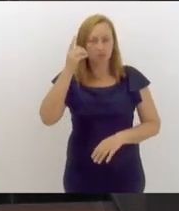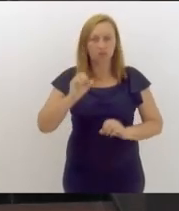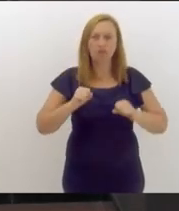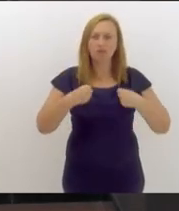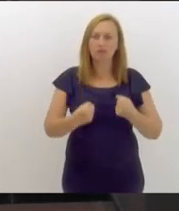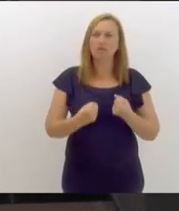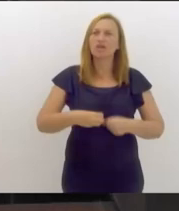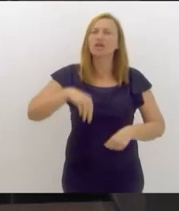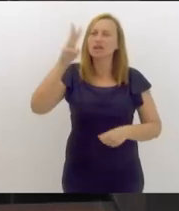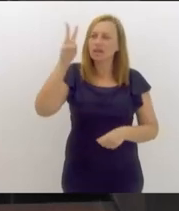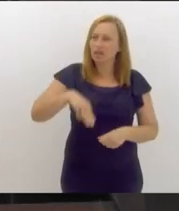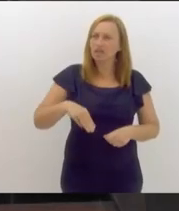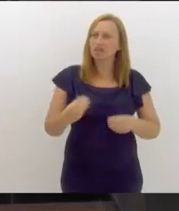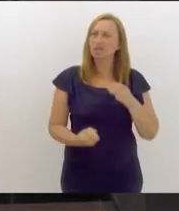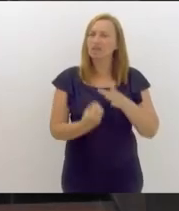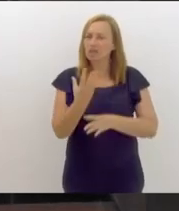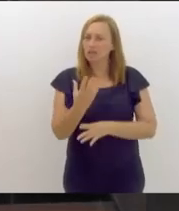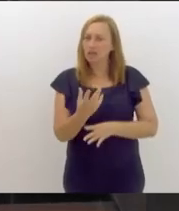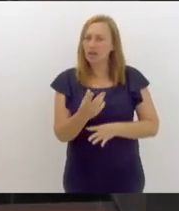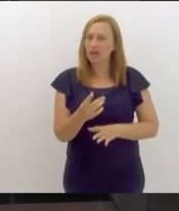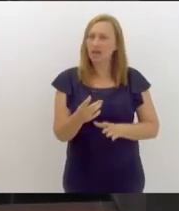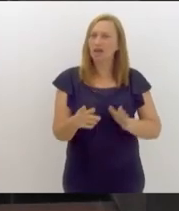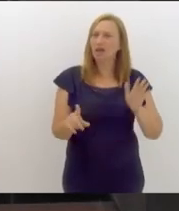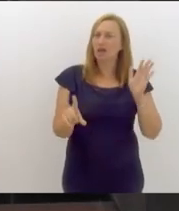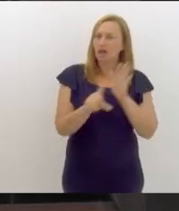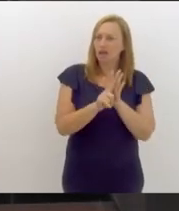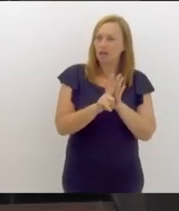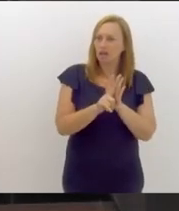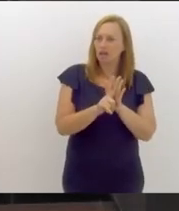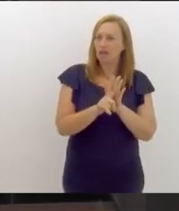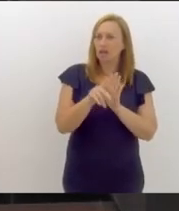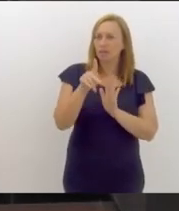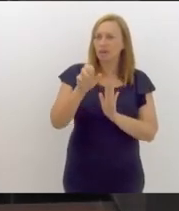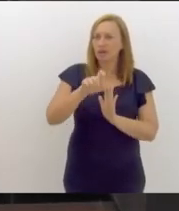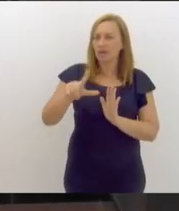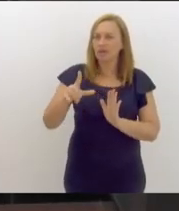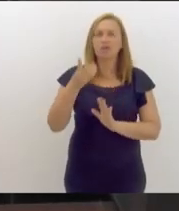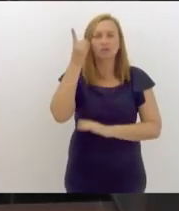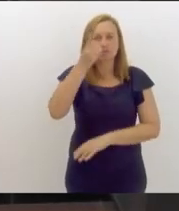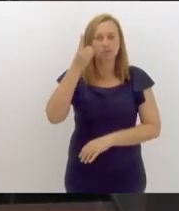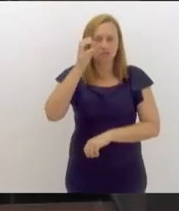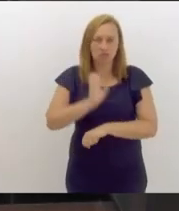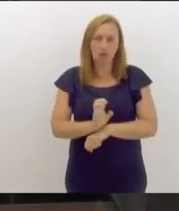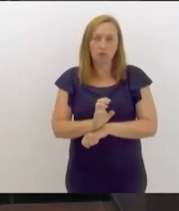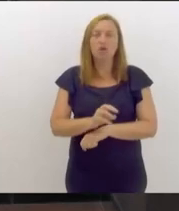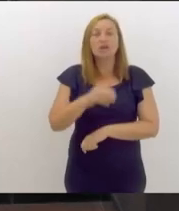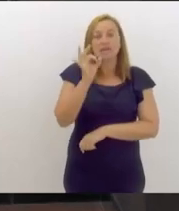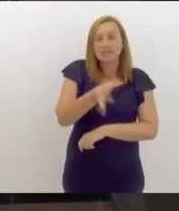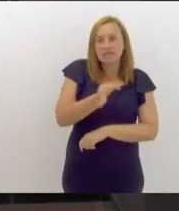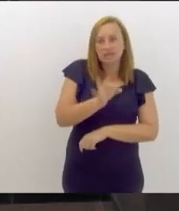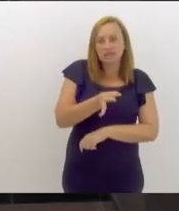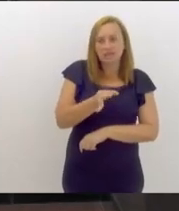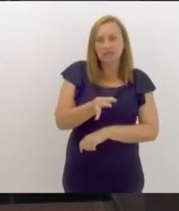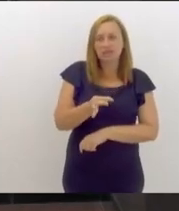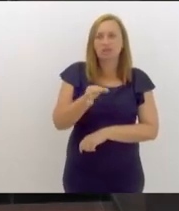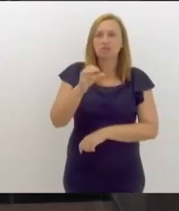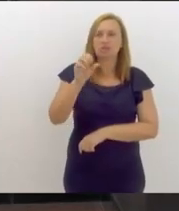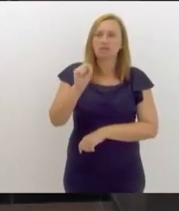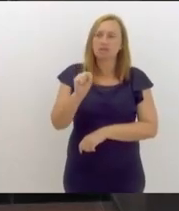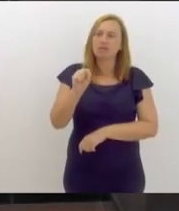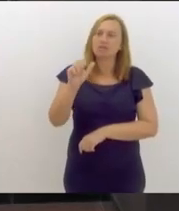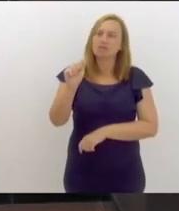que legislar questão penal seriam os deputados estaduais eu tenho certeza que o sargento Portugal